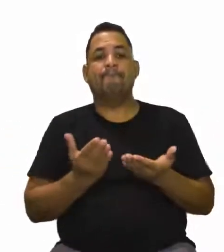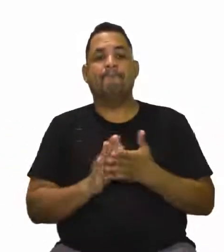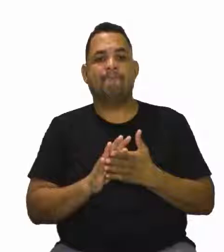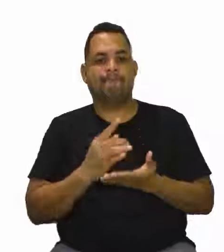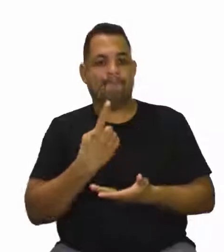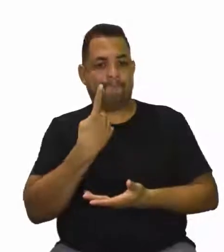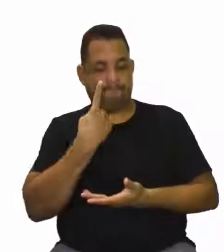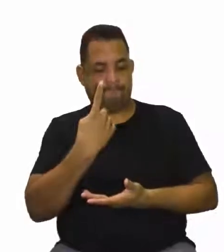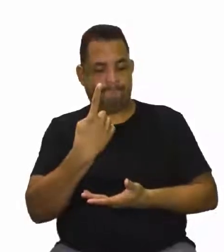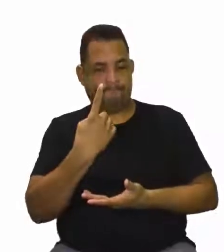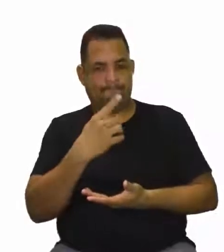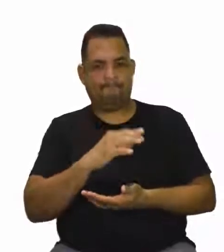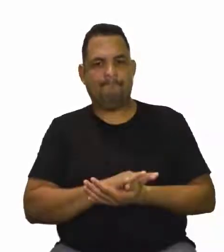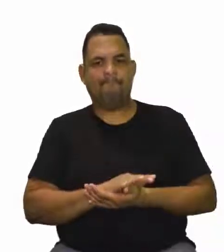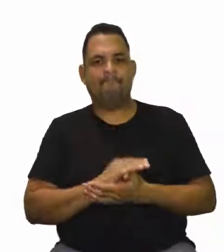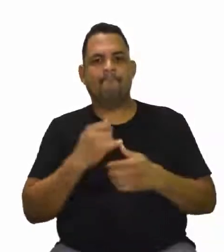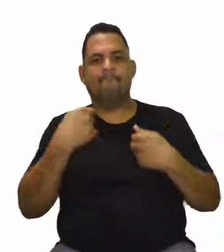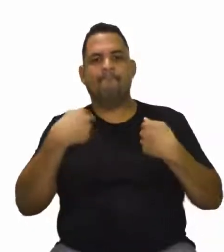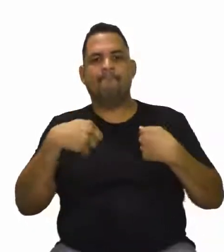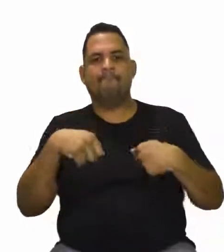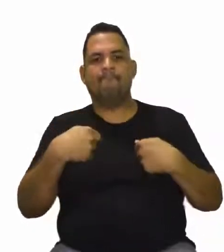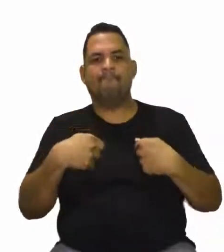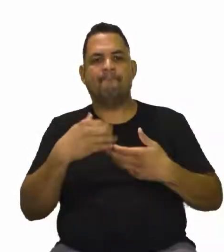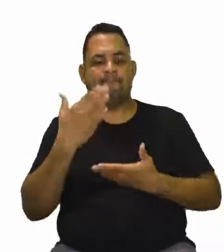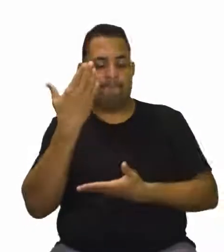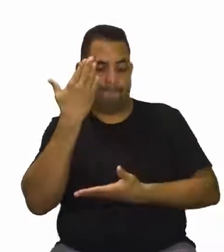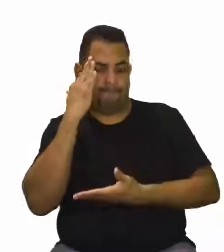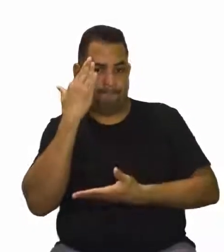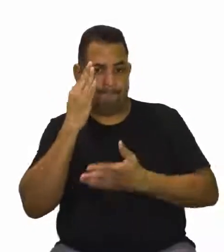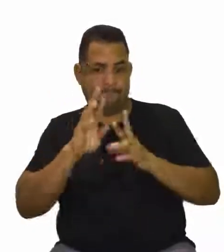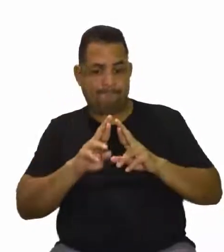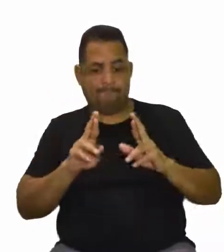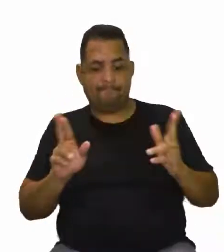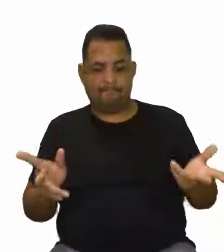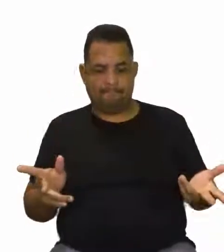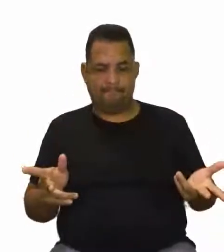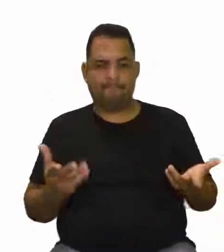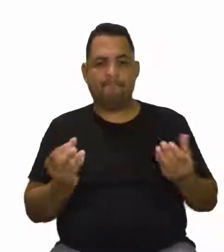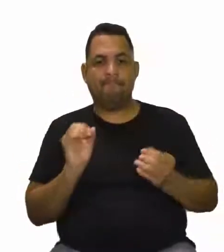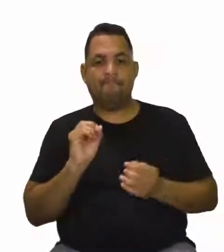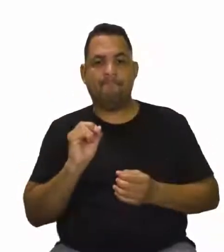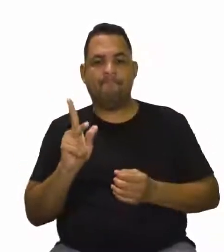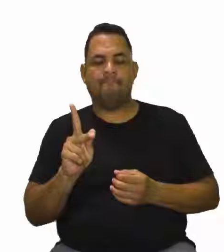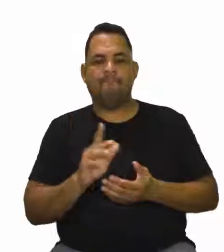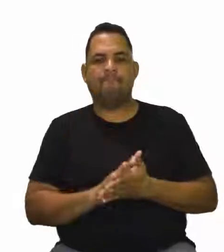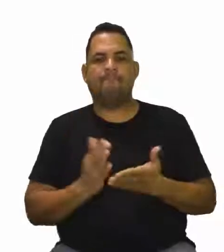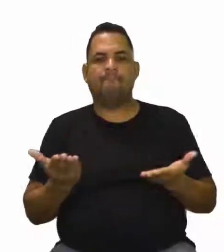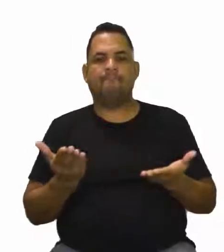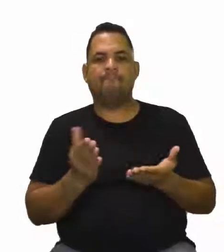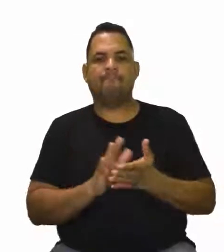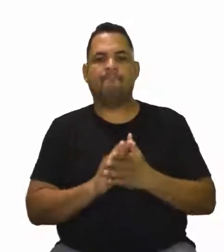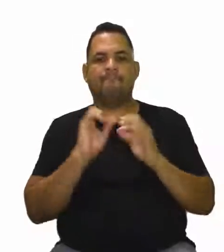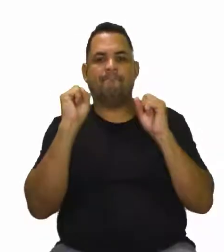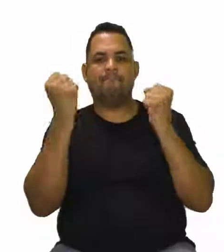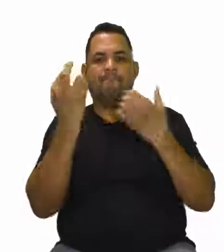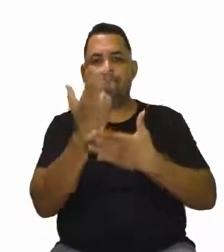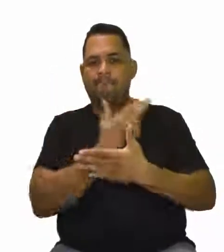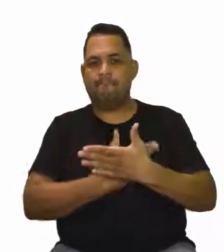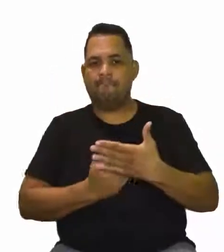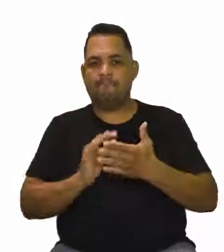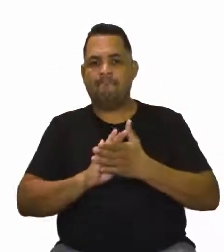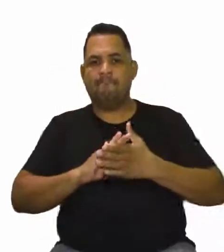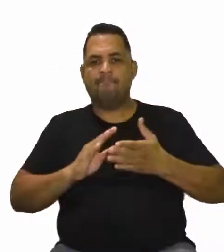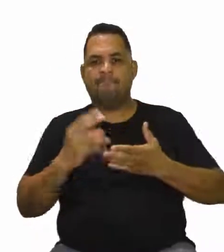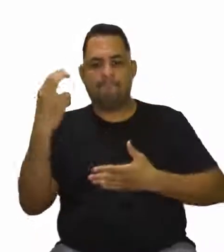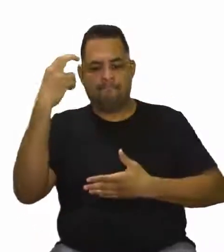vejam bem, aqui vocês vão precisar compreender e diferenciar, ok? Essa ginástica, então, na